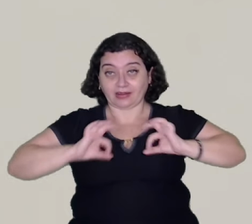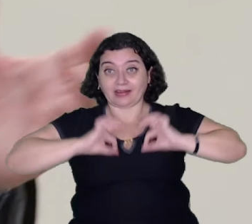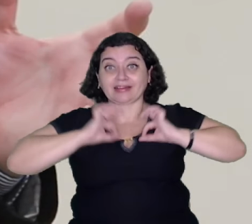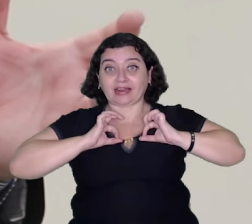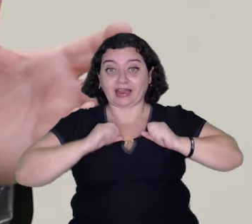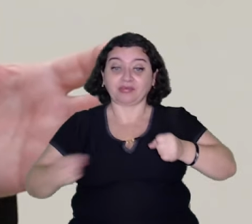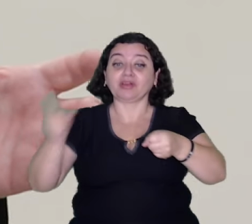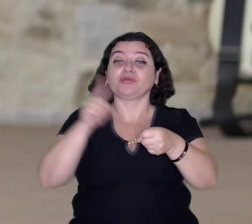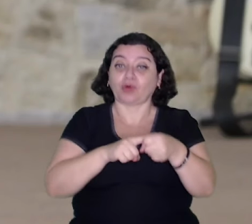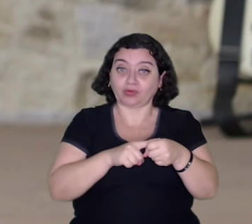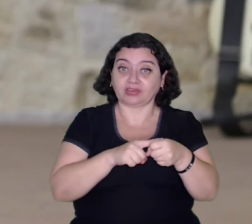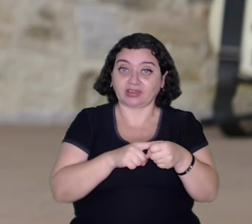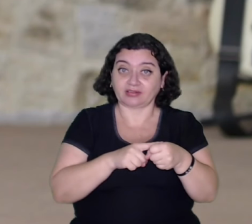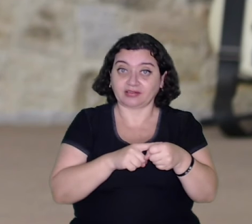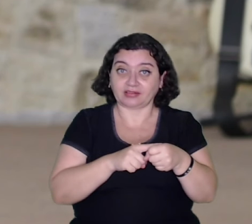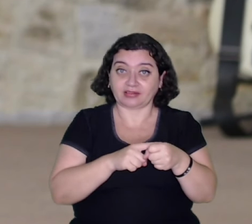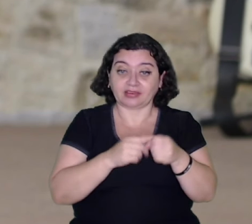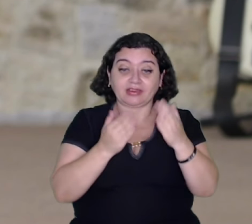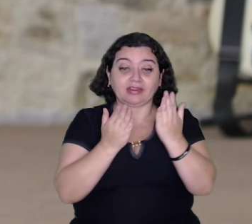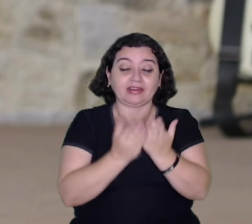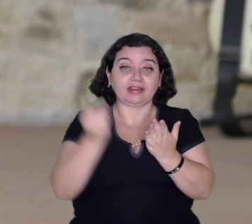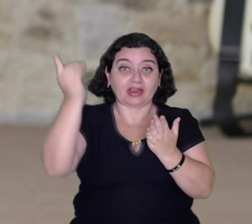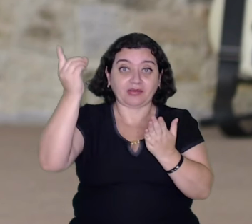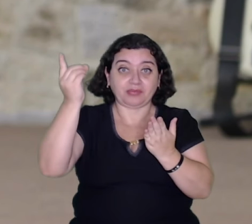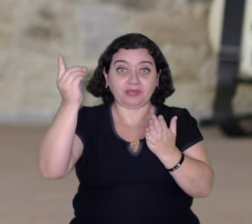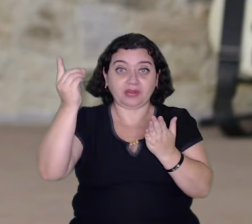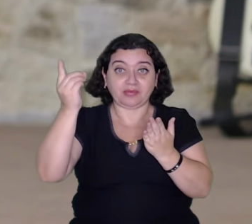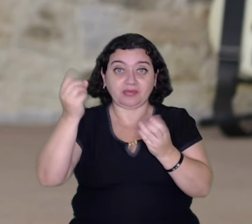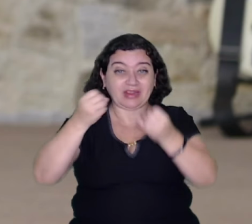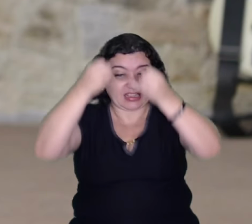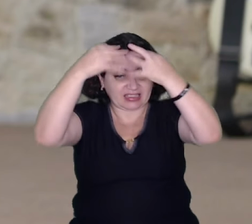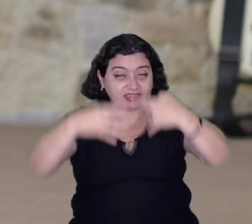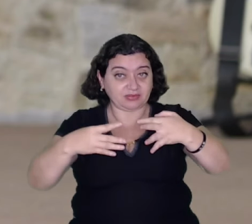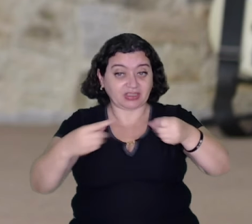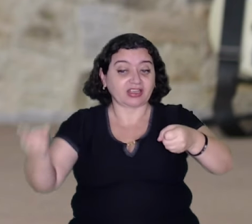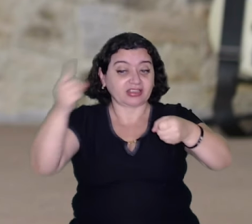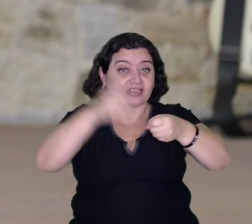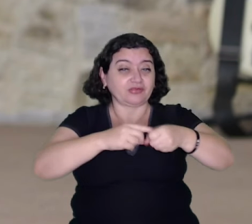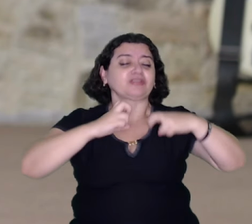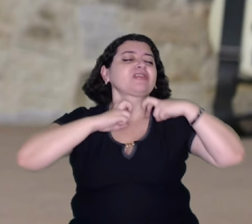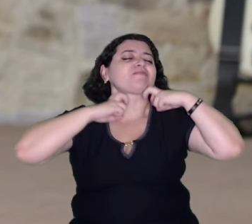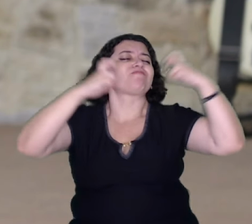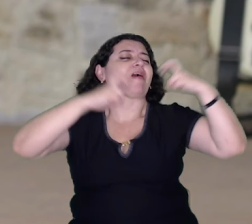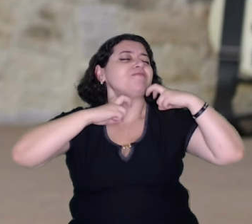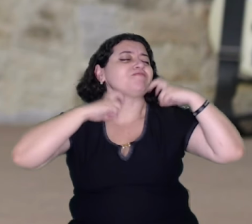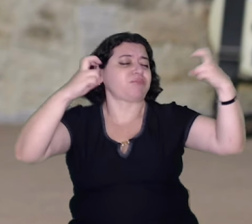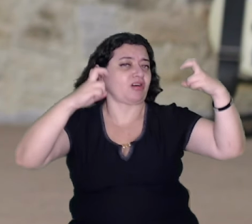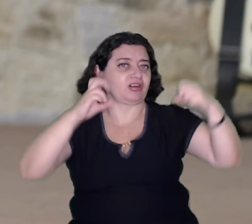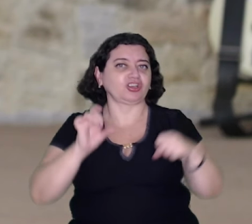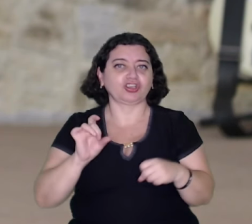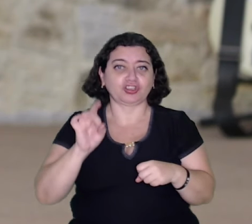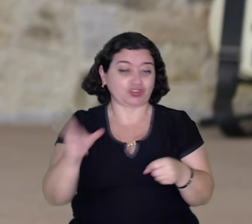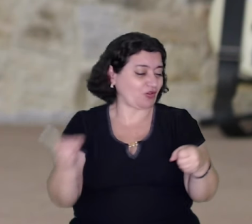E a Bíblia diz que ele volta proclamando em alta voz. Ele não